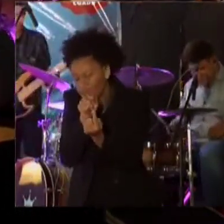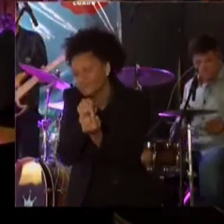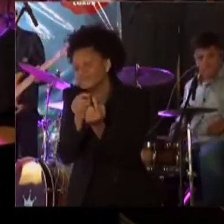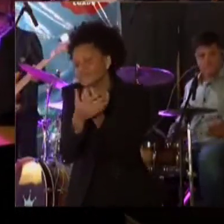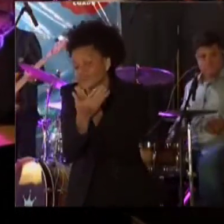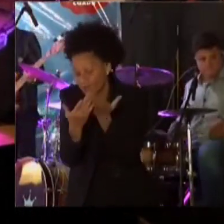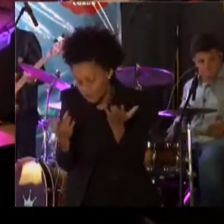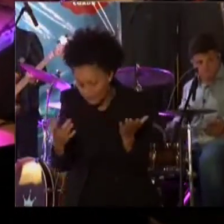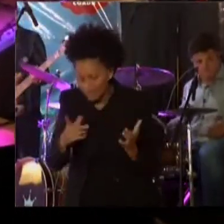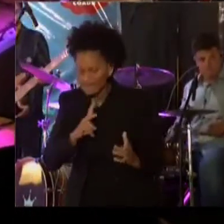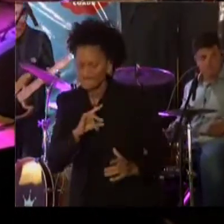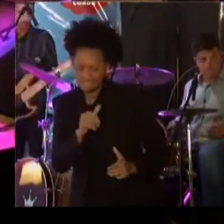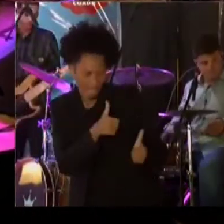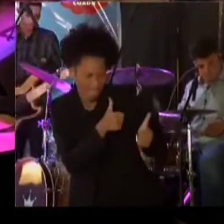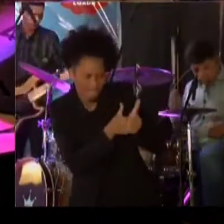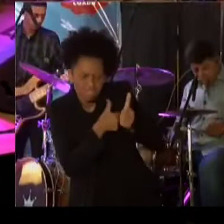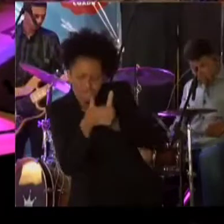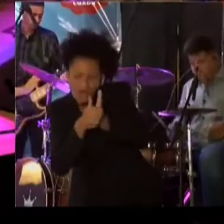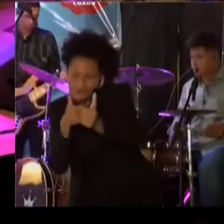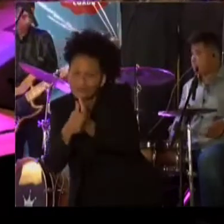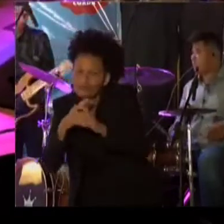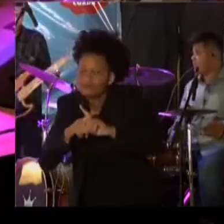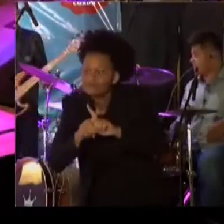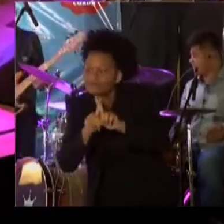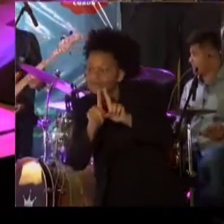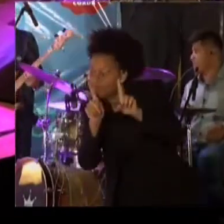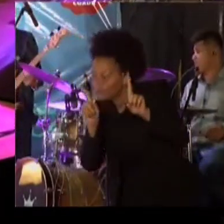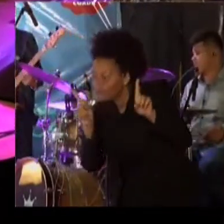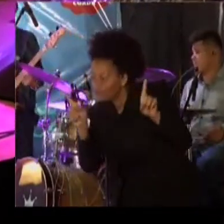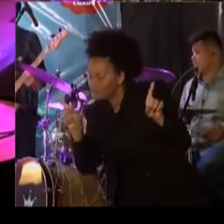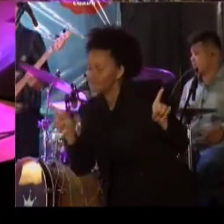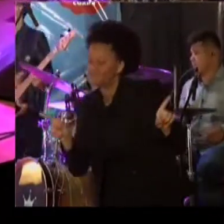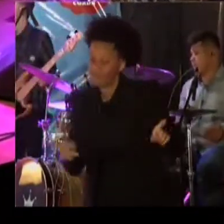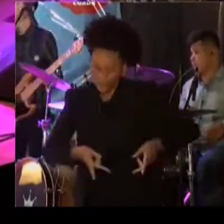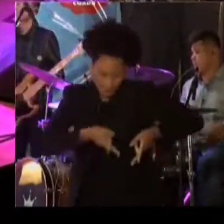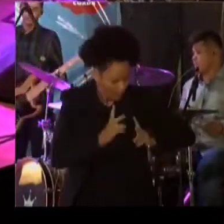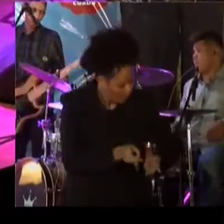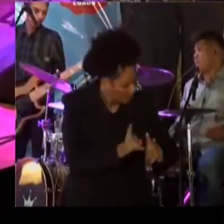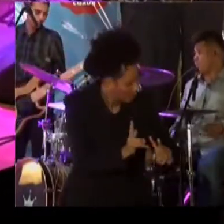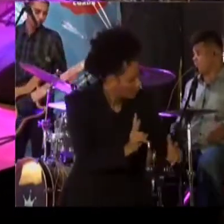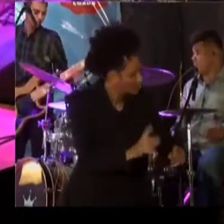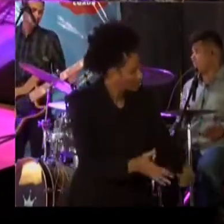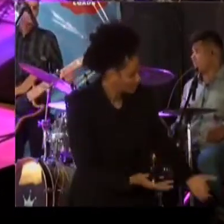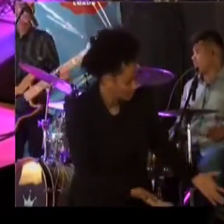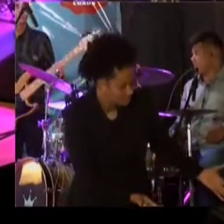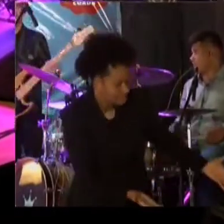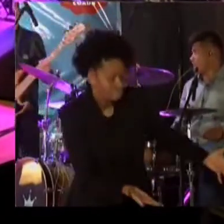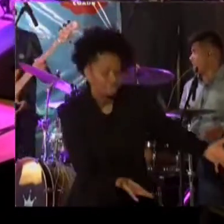haverá perseguições, mas vá em frente.